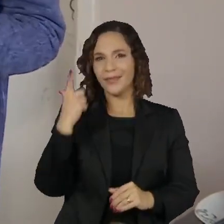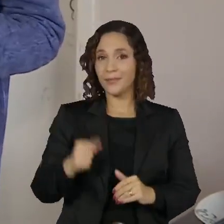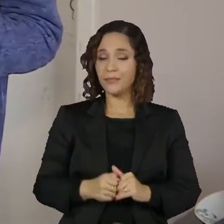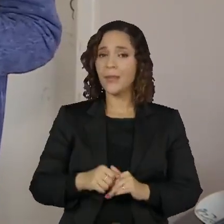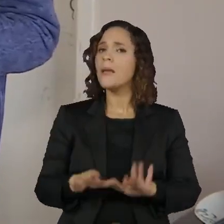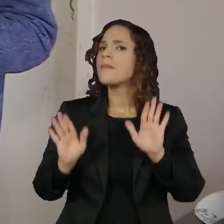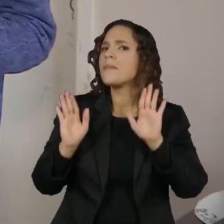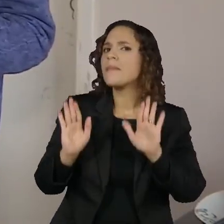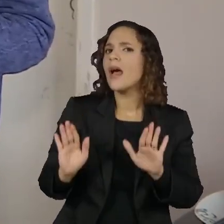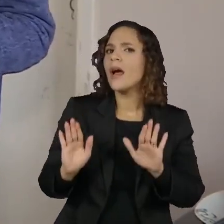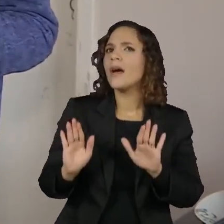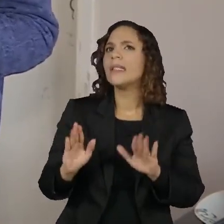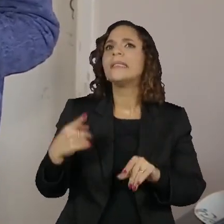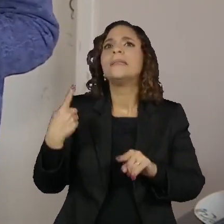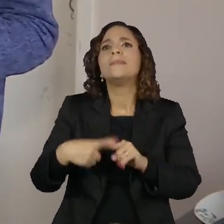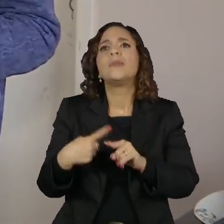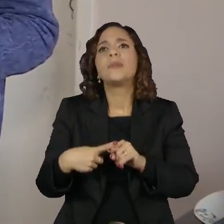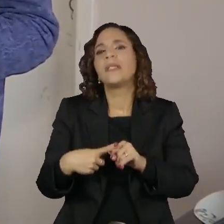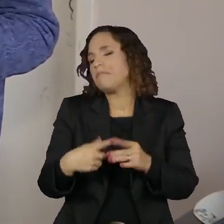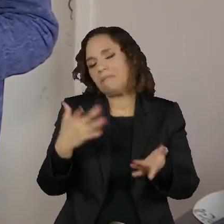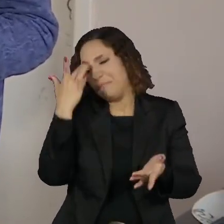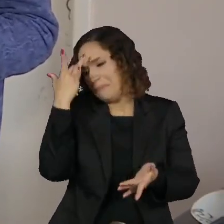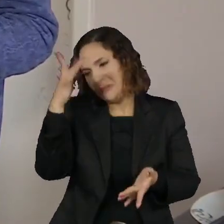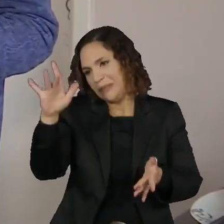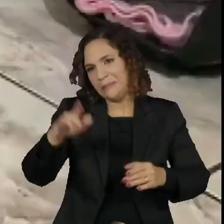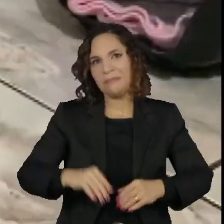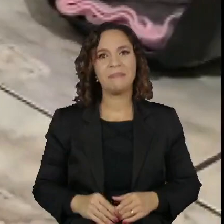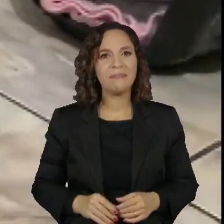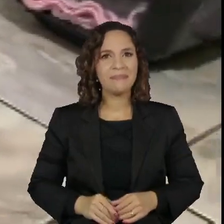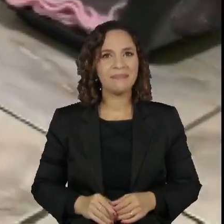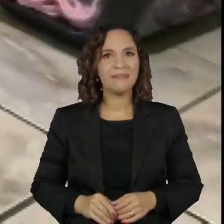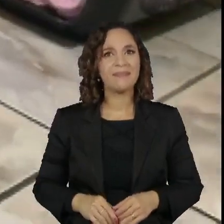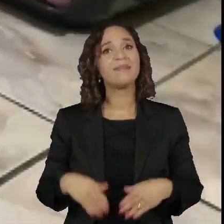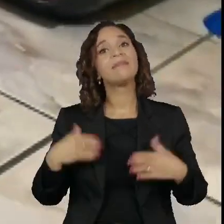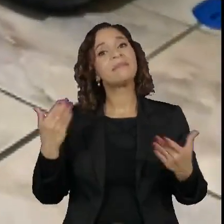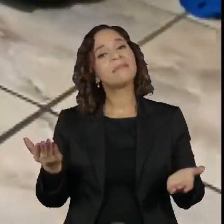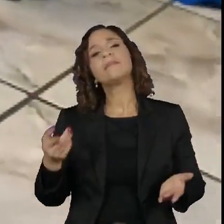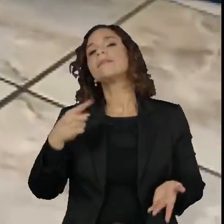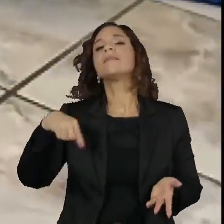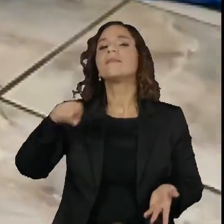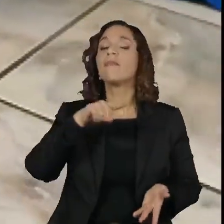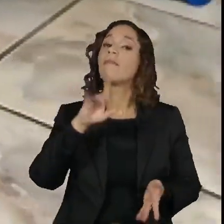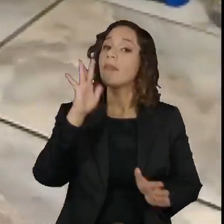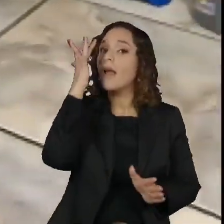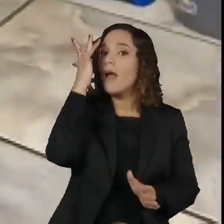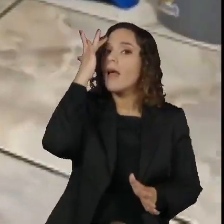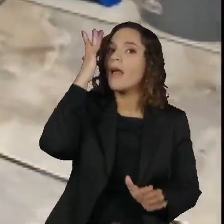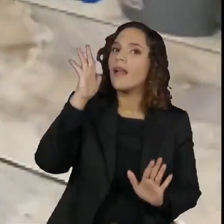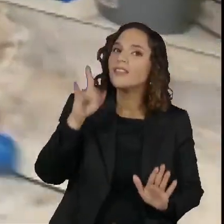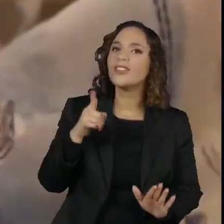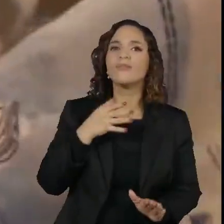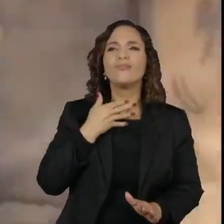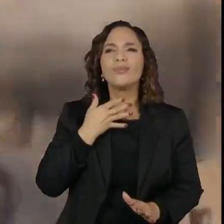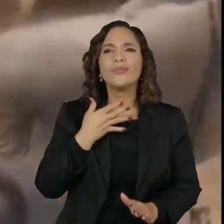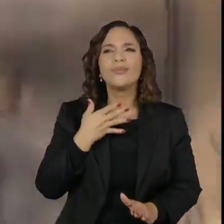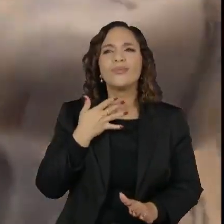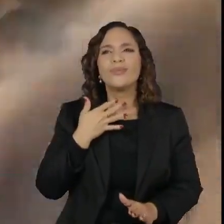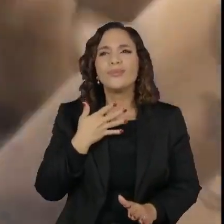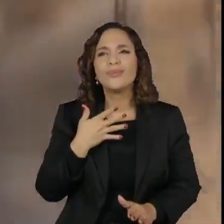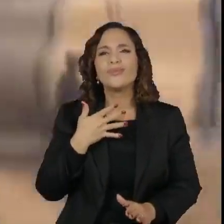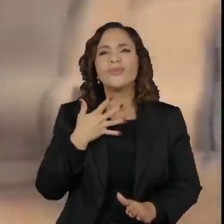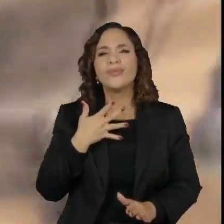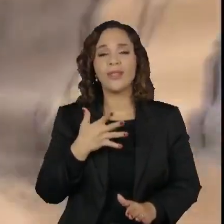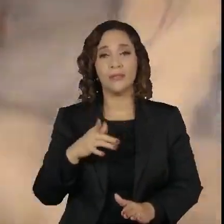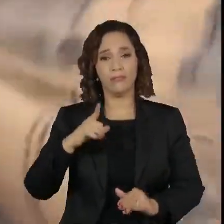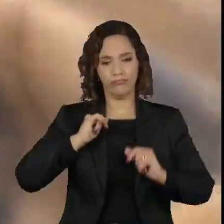ao ronronado são desconhecidos. E a gente acredita que esse ronronado, ele consegue